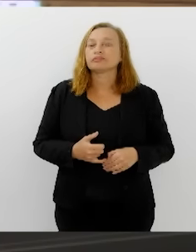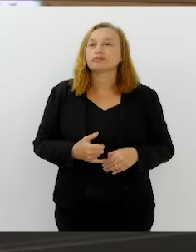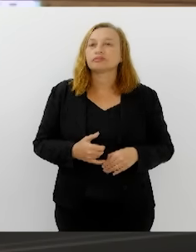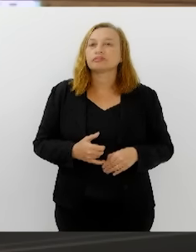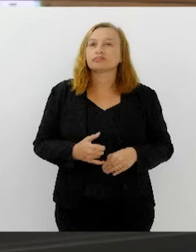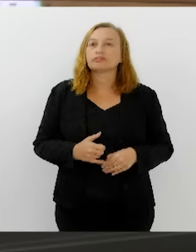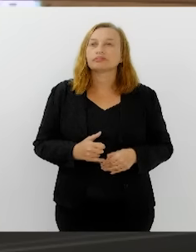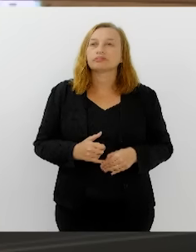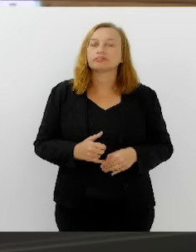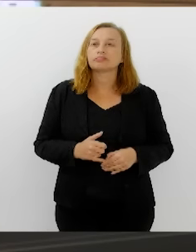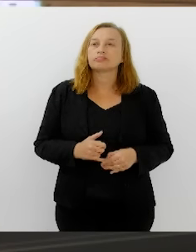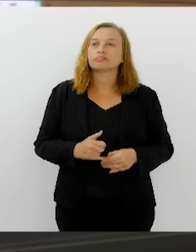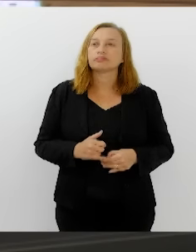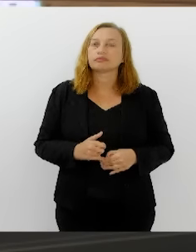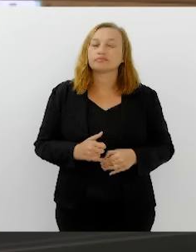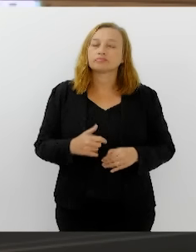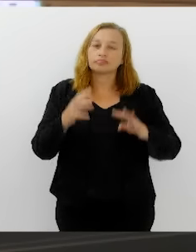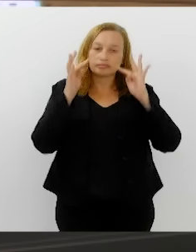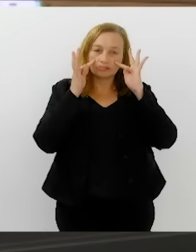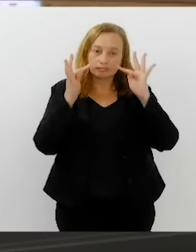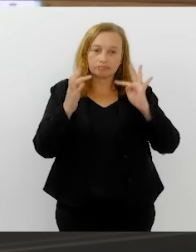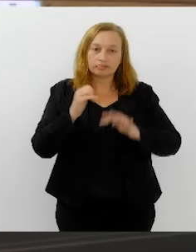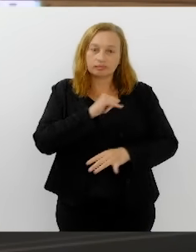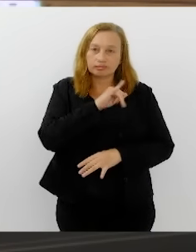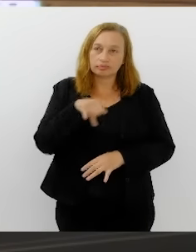e que eu desse um testemunho do Monsenhor João.